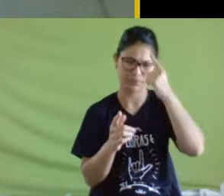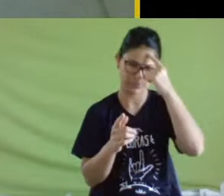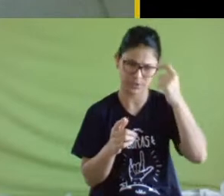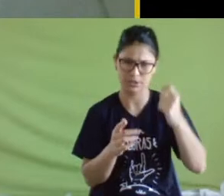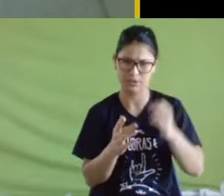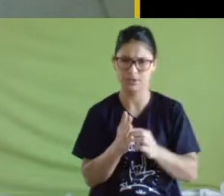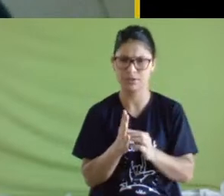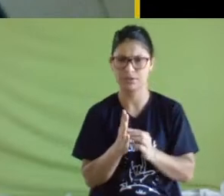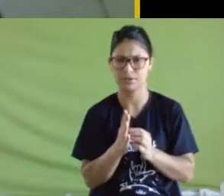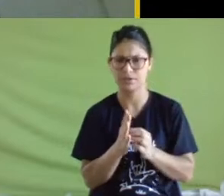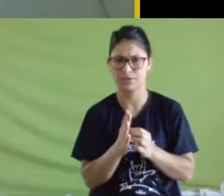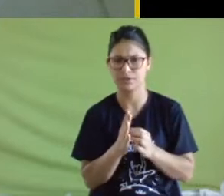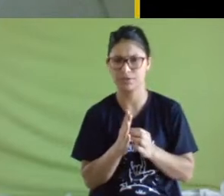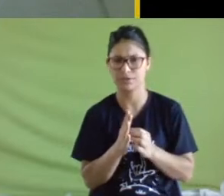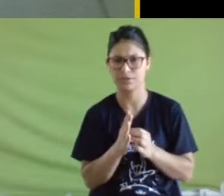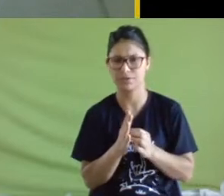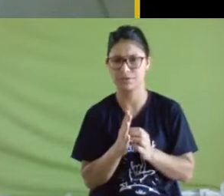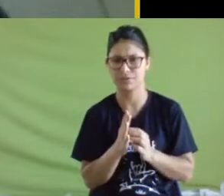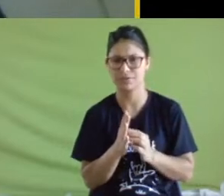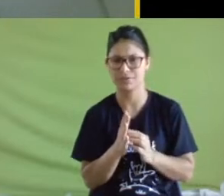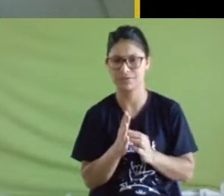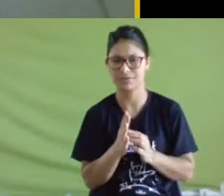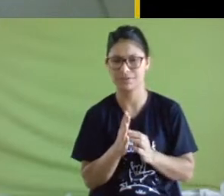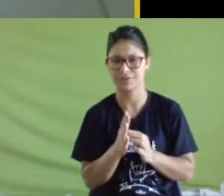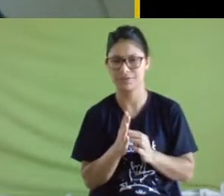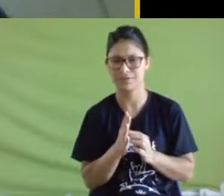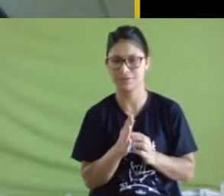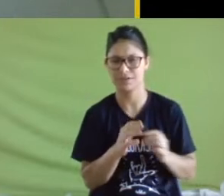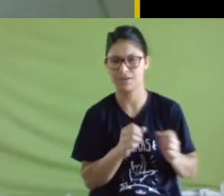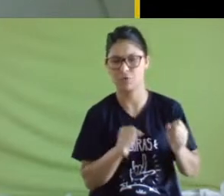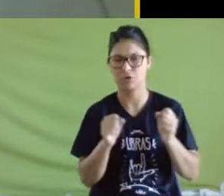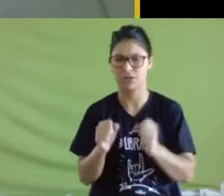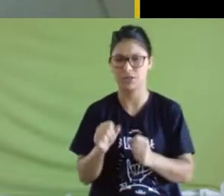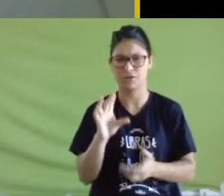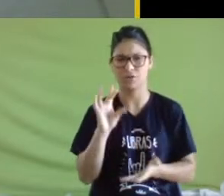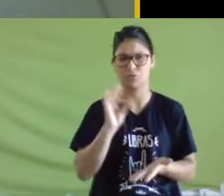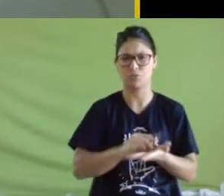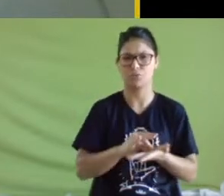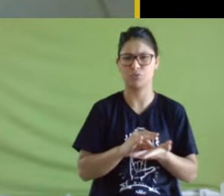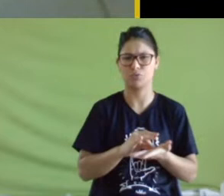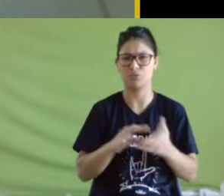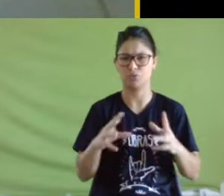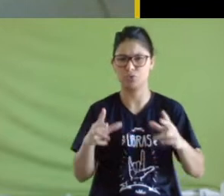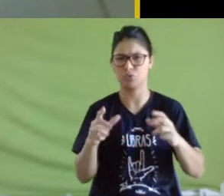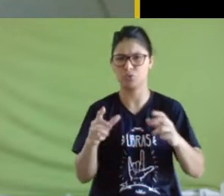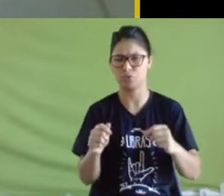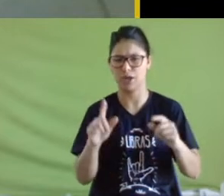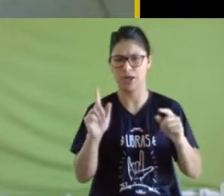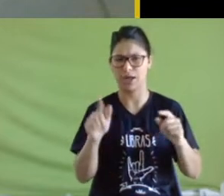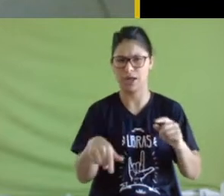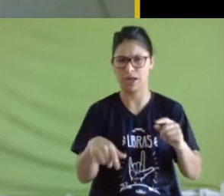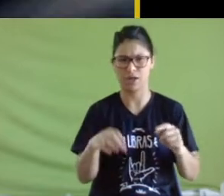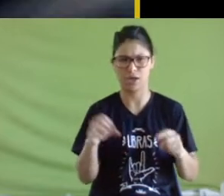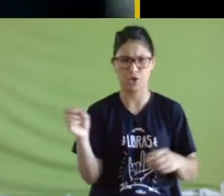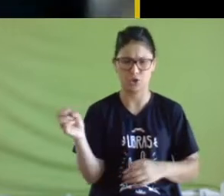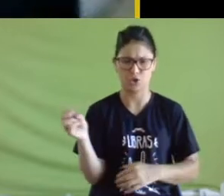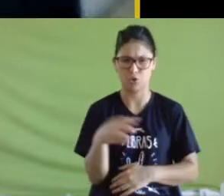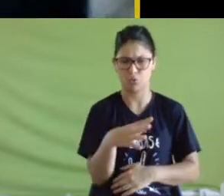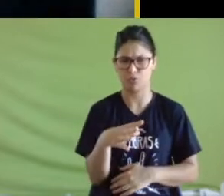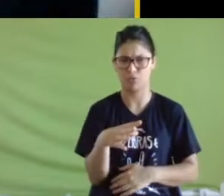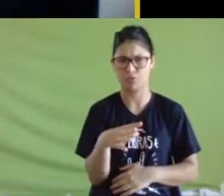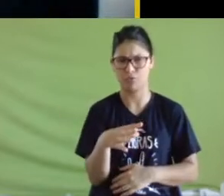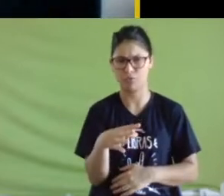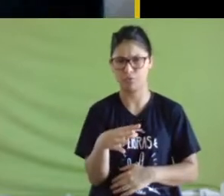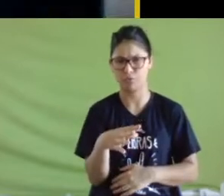digo, é a invenção modernosa da originalidade, ou seja, tudo que eu faço é absolutamente novo e